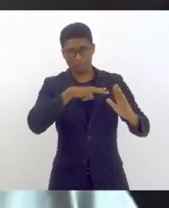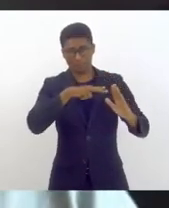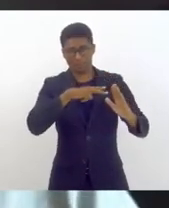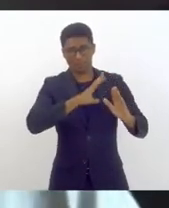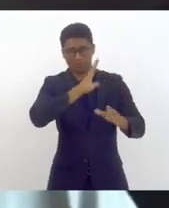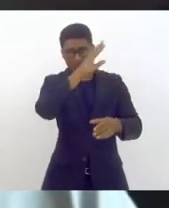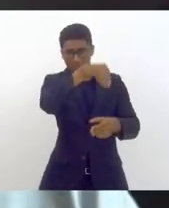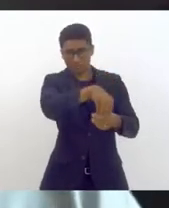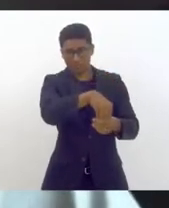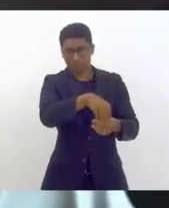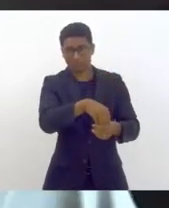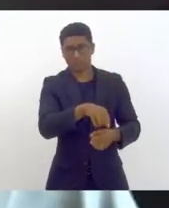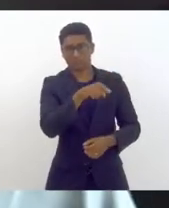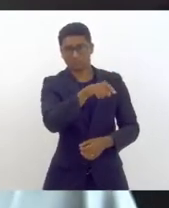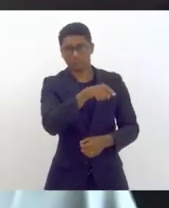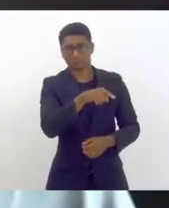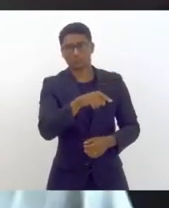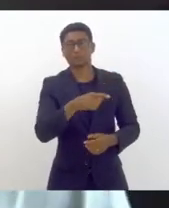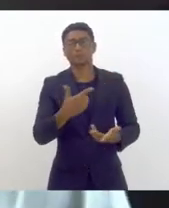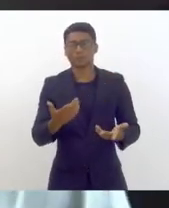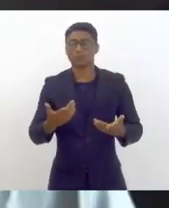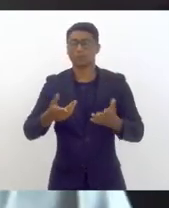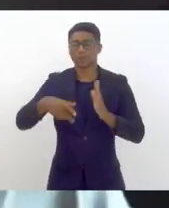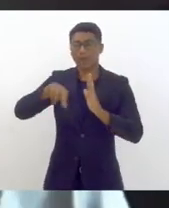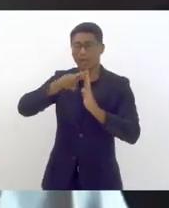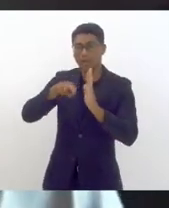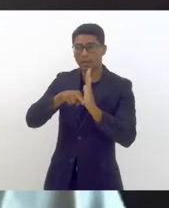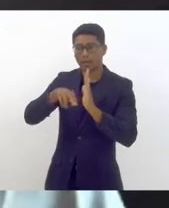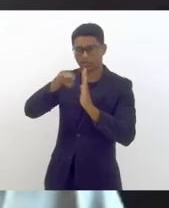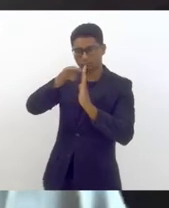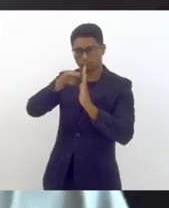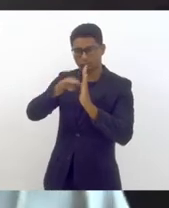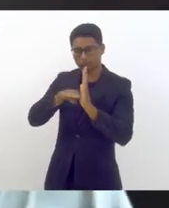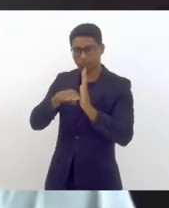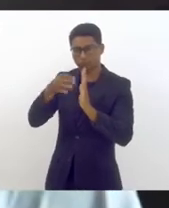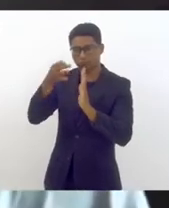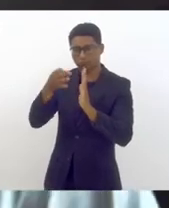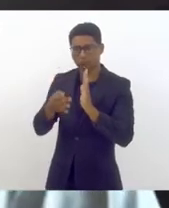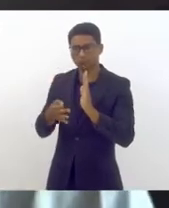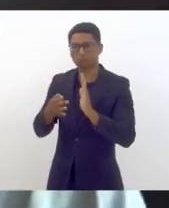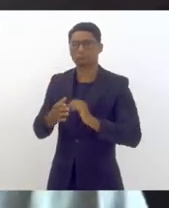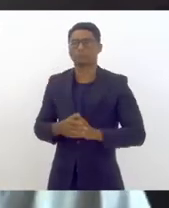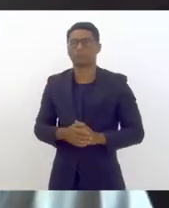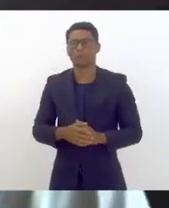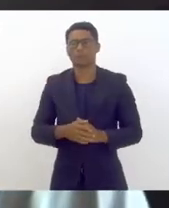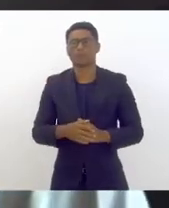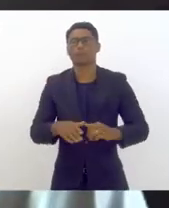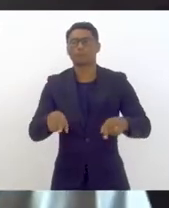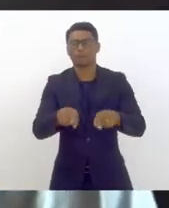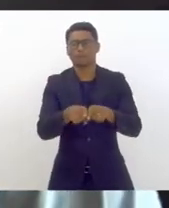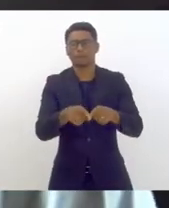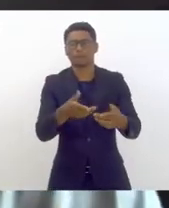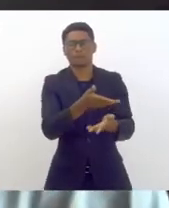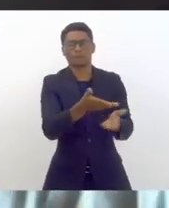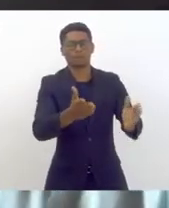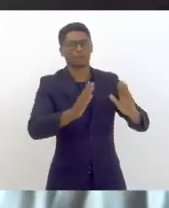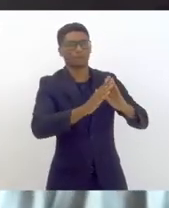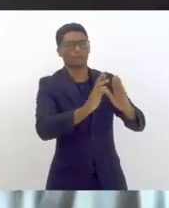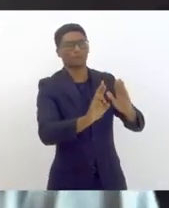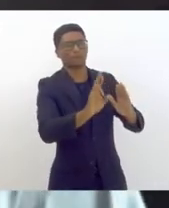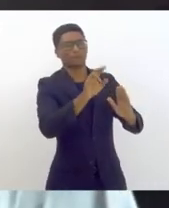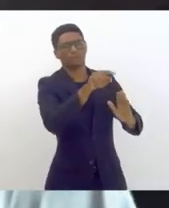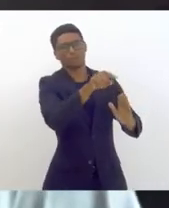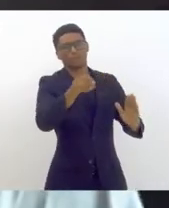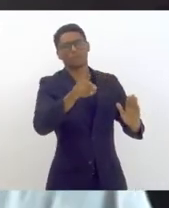garantindo, dentro de um conjunto de regras muito bem estabelecido, garantindo, inclusive, o desfrute para os proprietários, desfrute